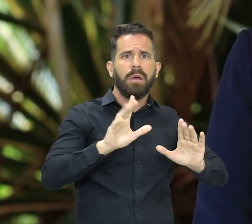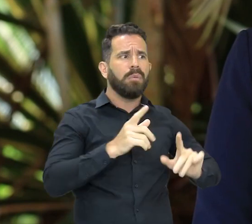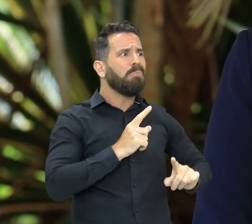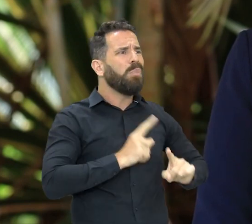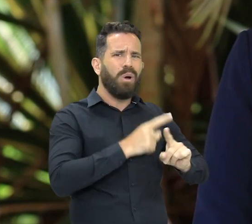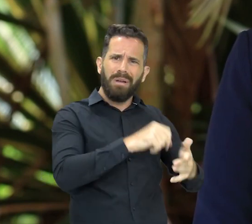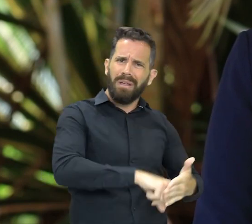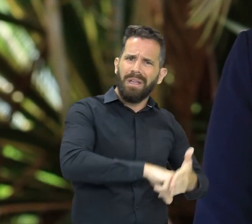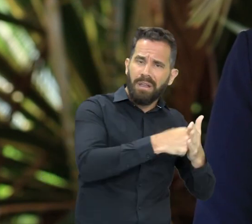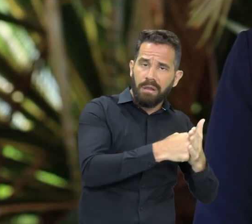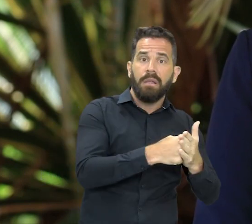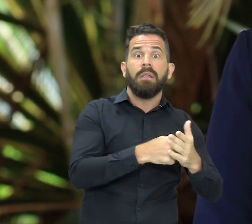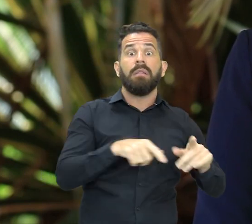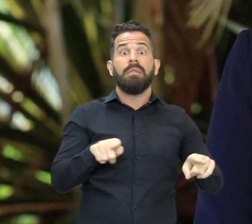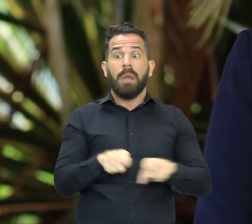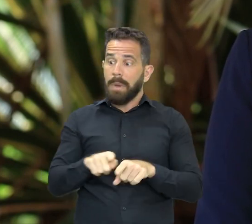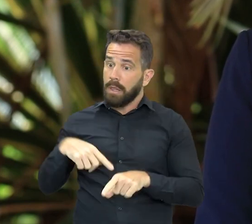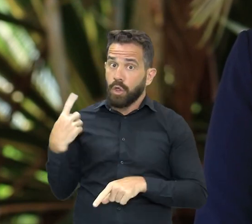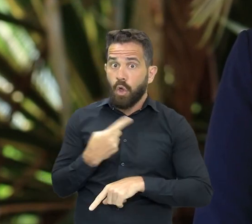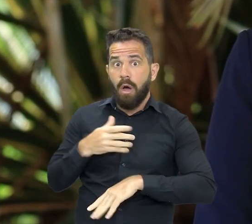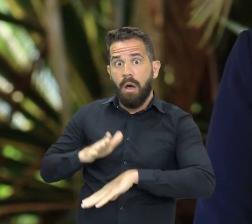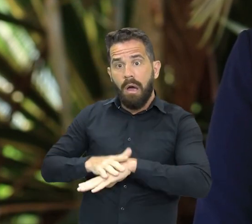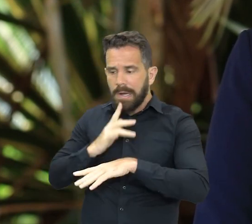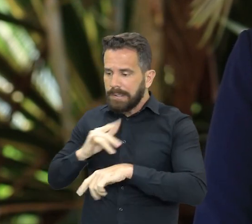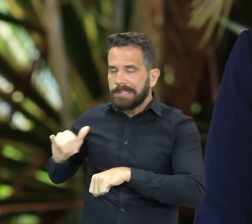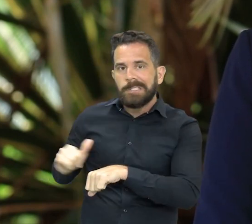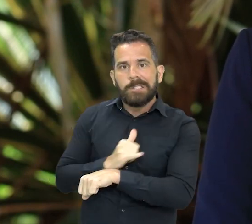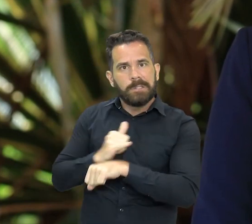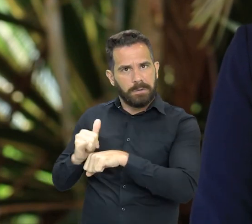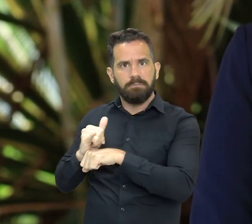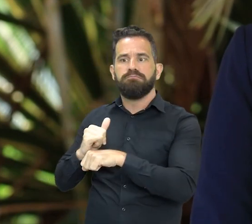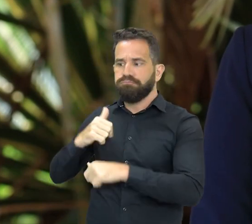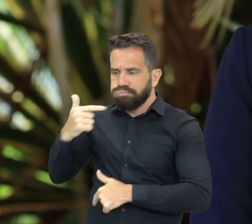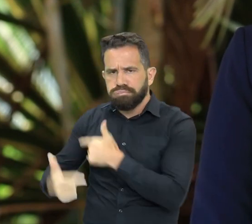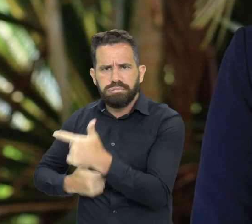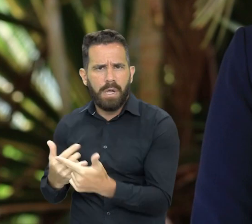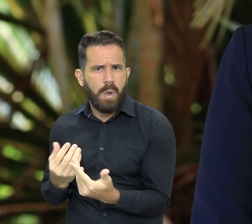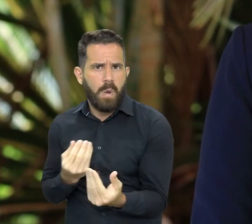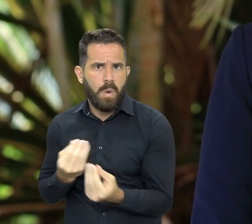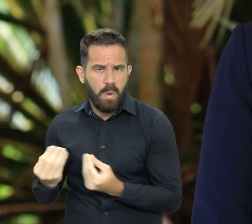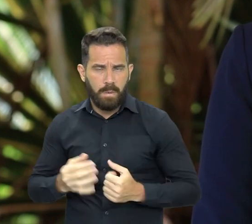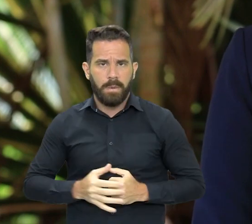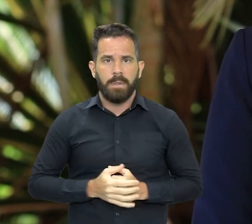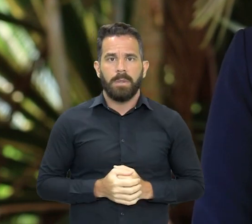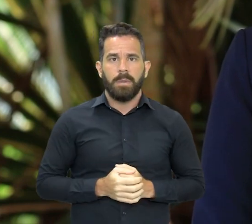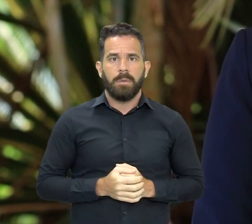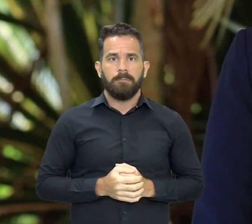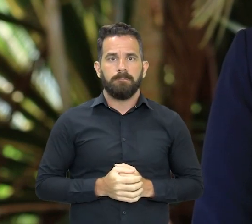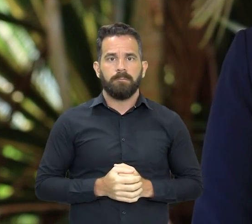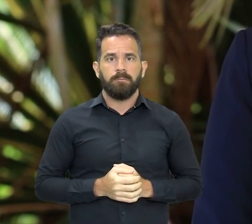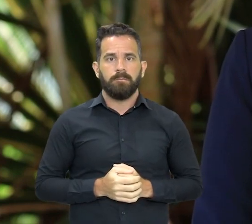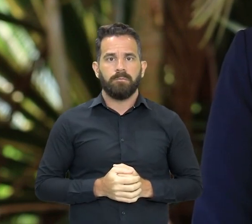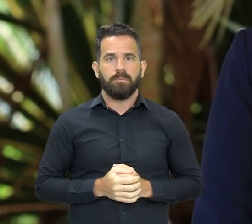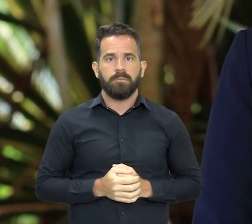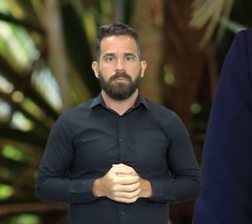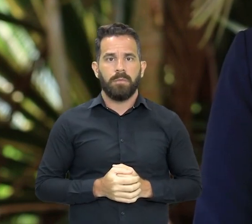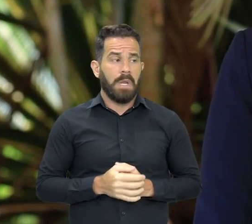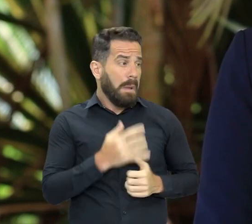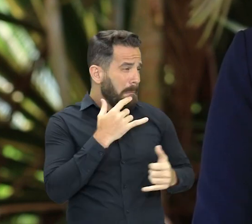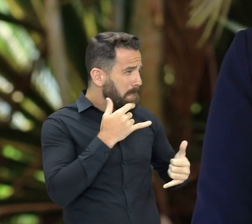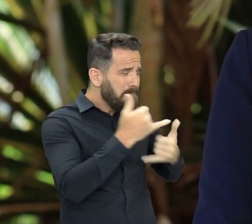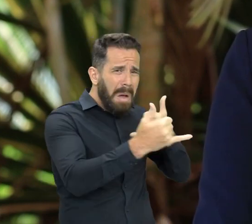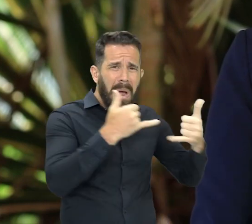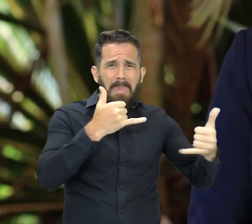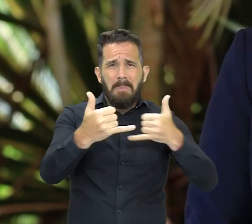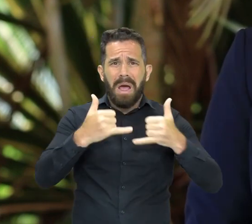pensar e planejar parte das nossas políticas. E num dessas ligações